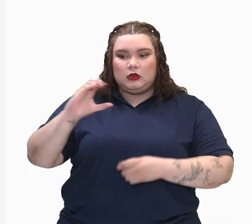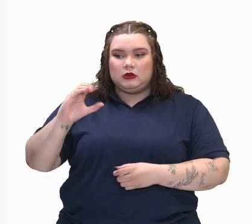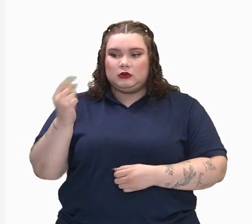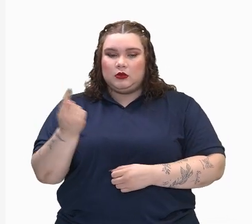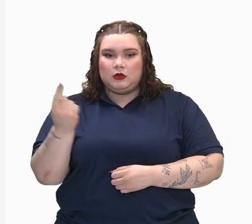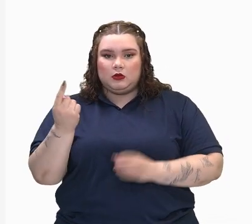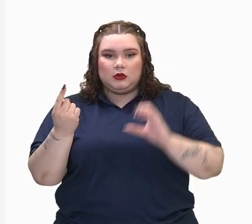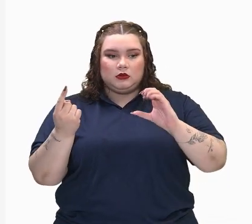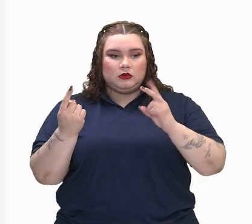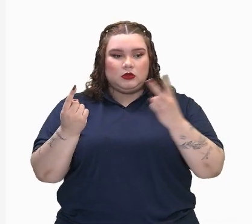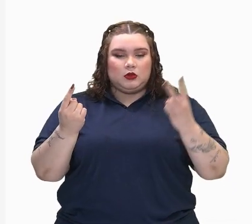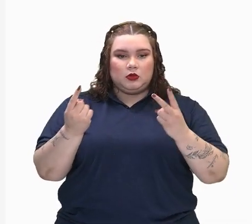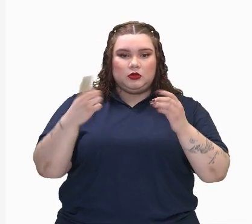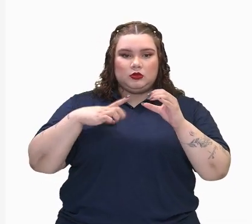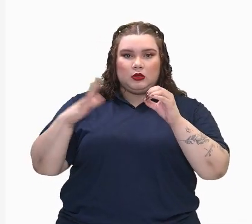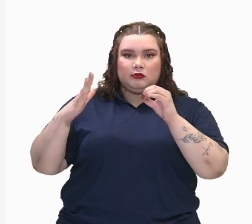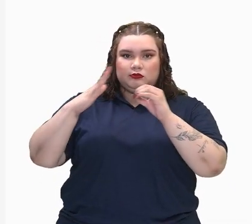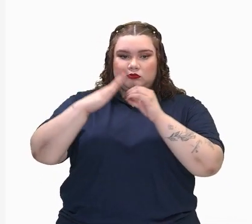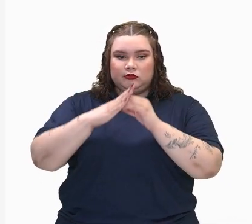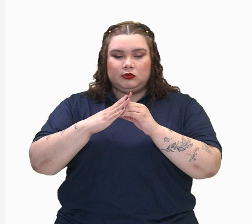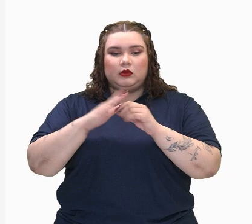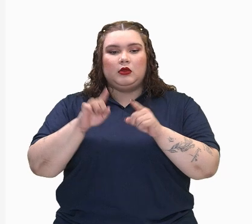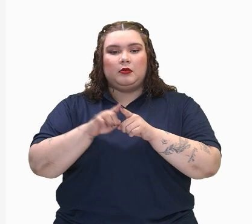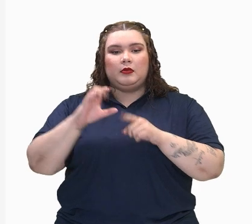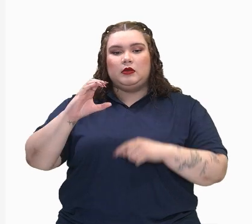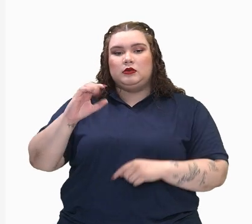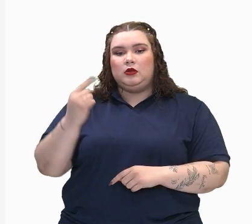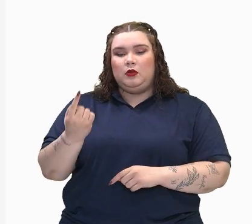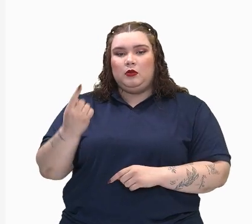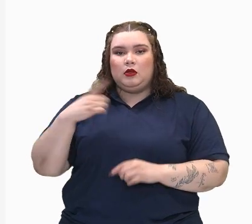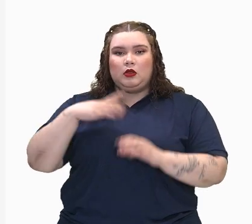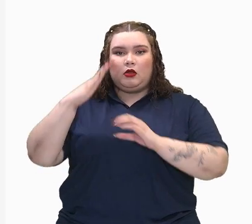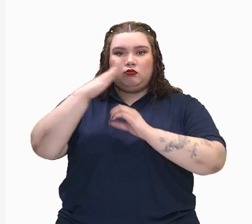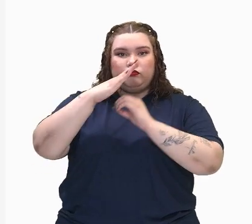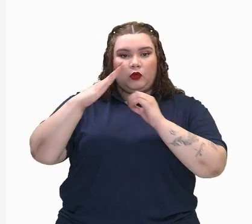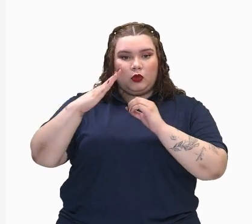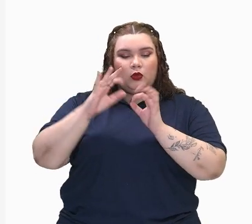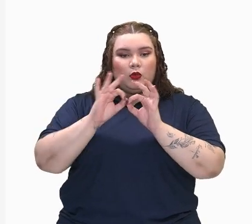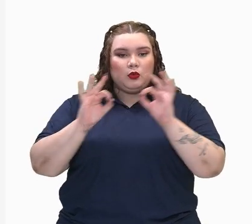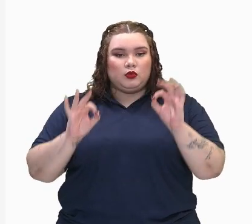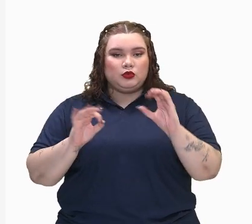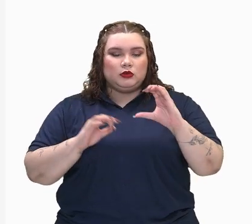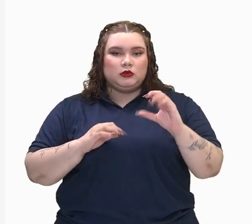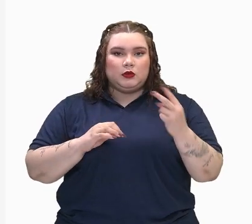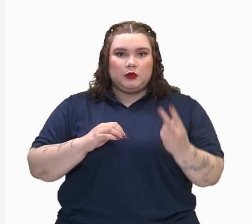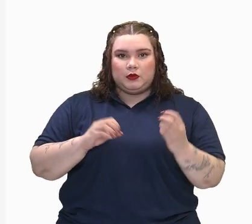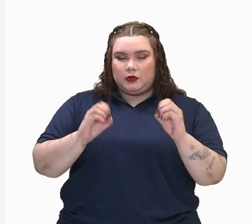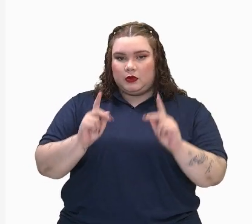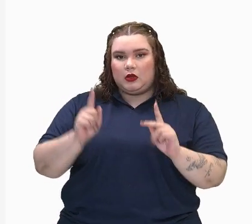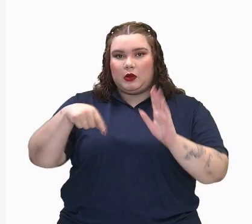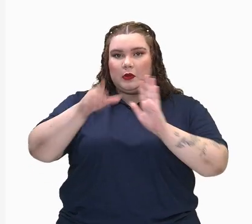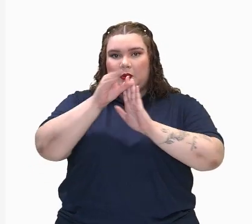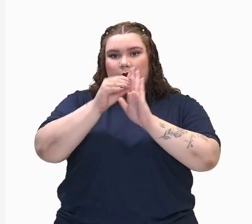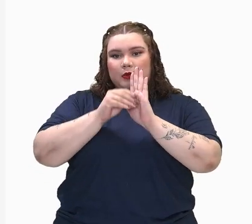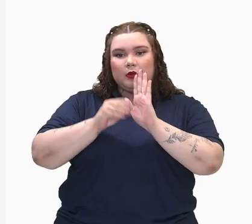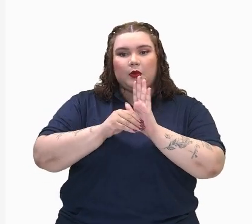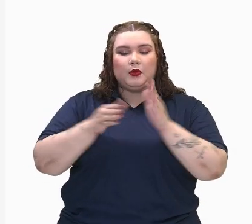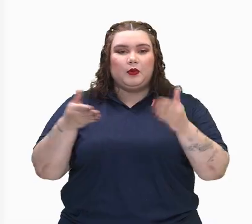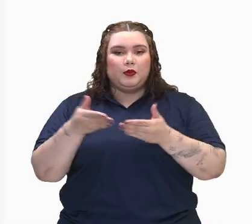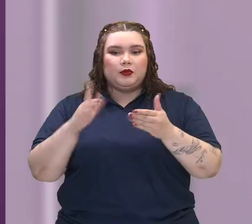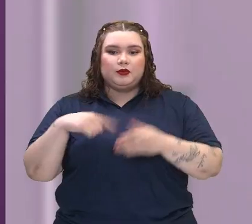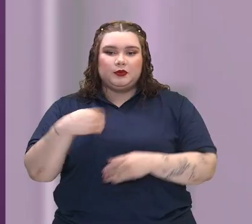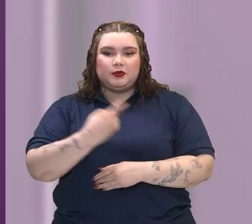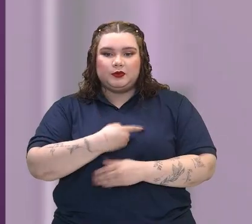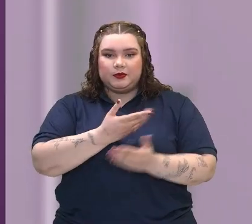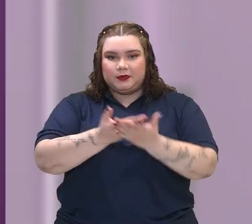é tangente a C2 e C1 quando é secante a C2, certo? Então, é esse conteúdo que nós vamos ver para a